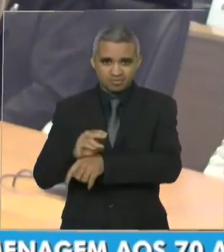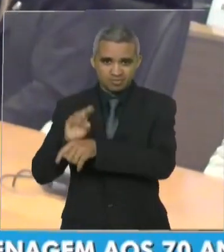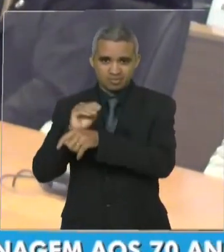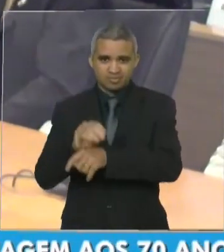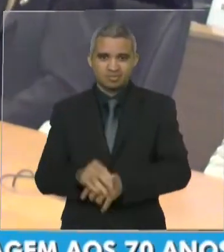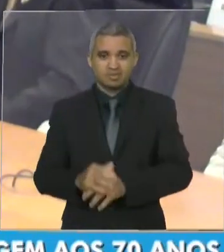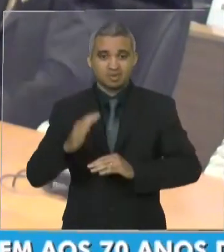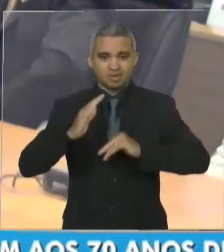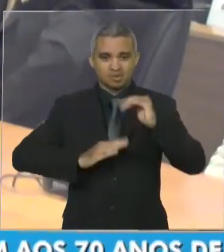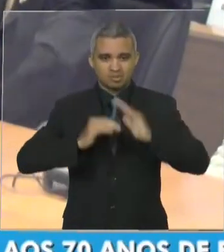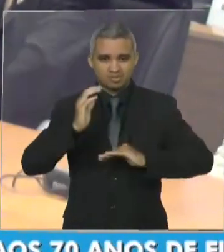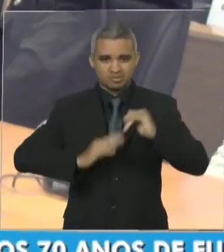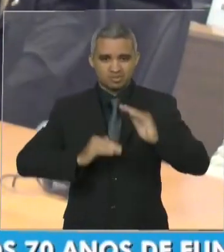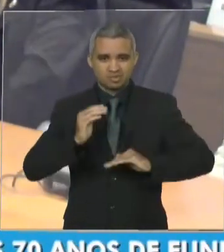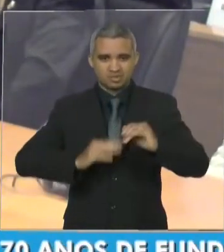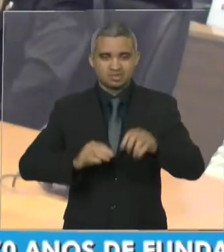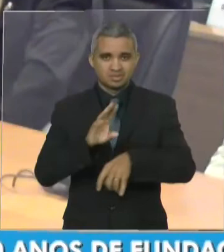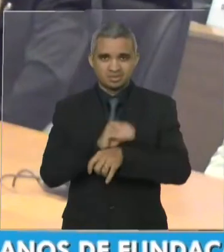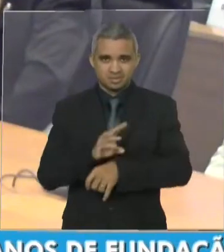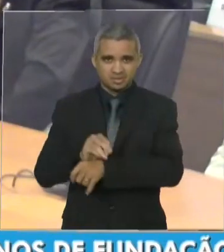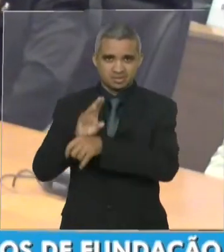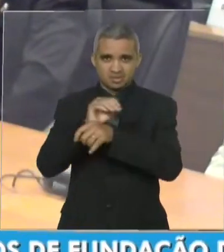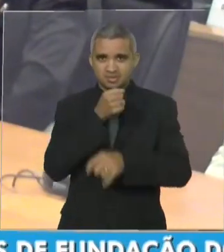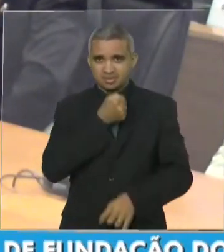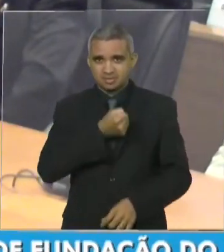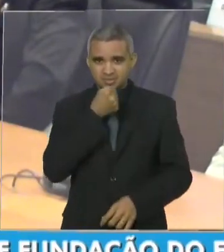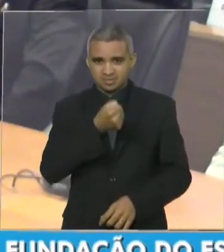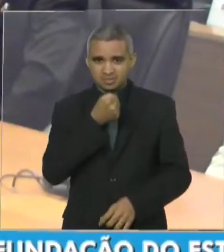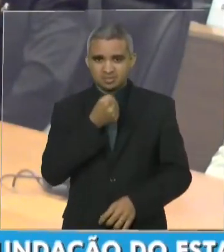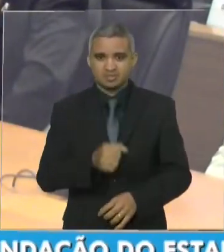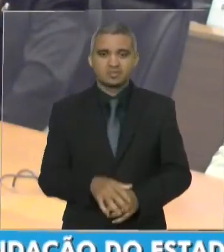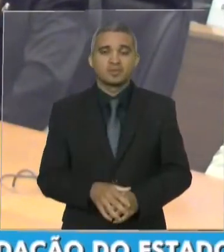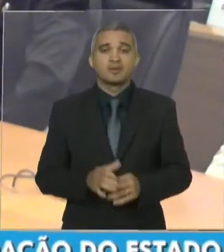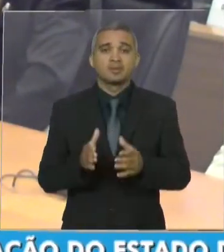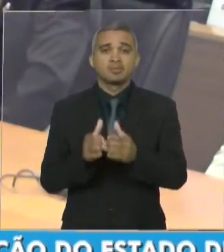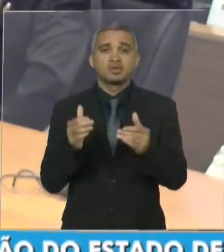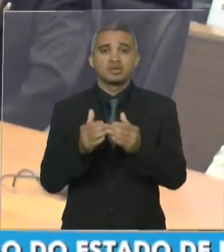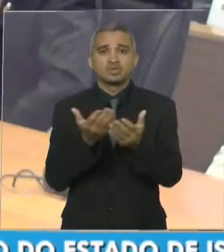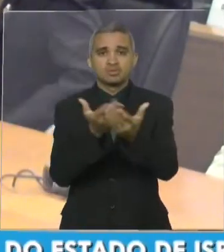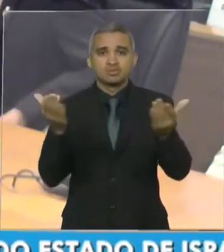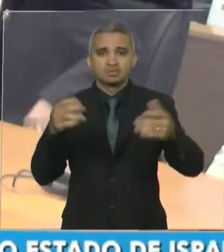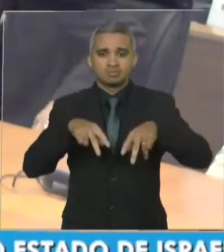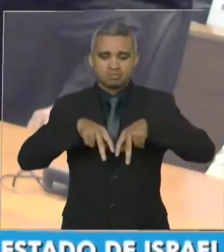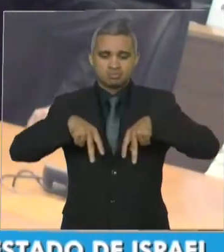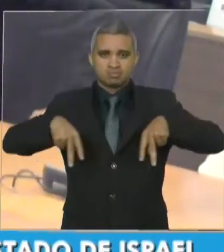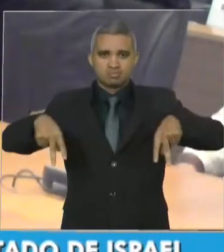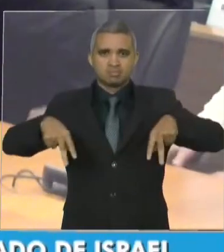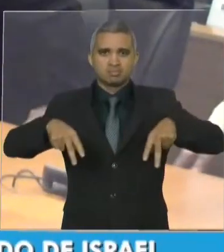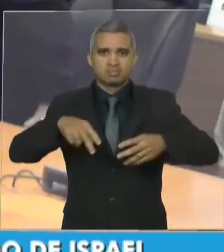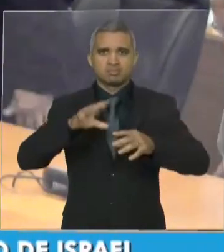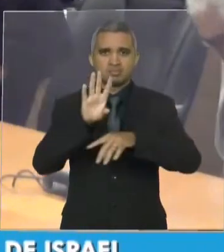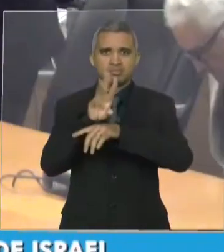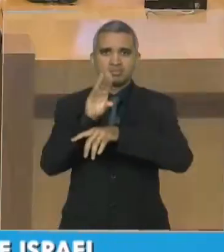repórter fotográfico. Ele está pedindo para que a mesa fique de pé para fazer uma foto, por favor.